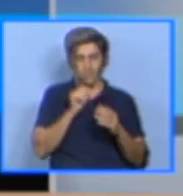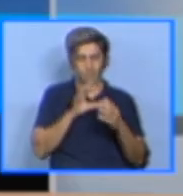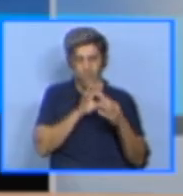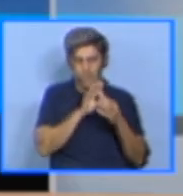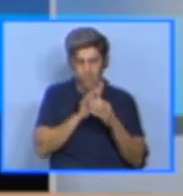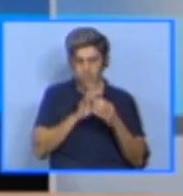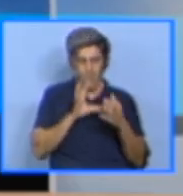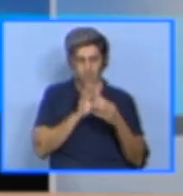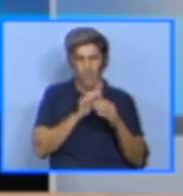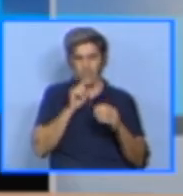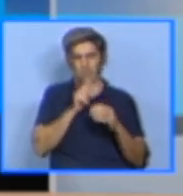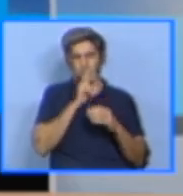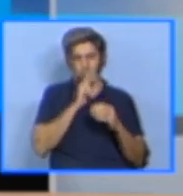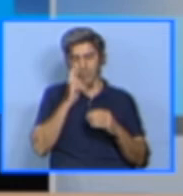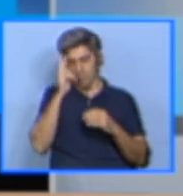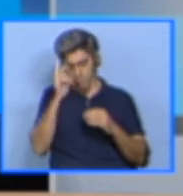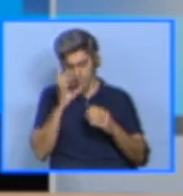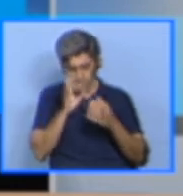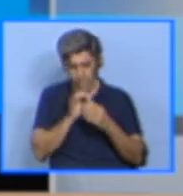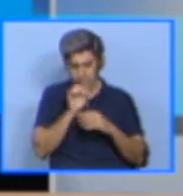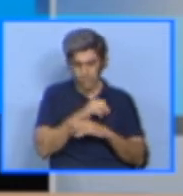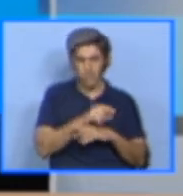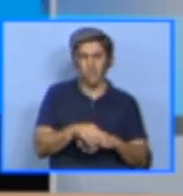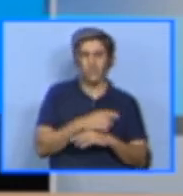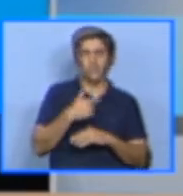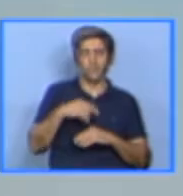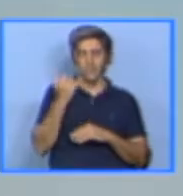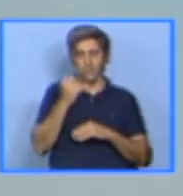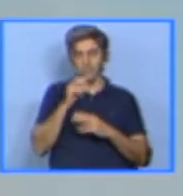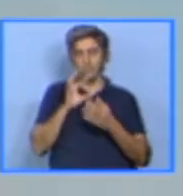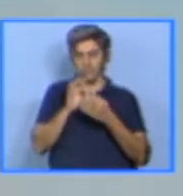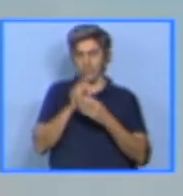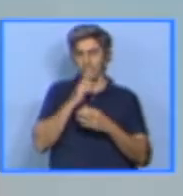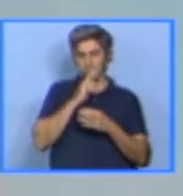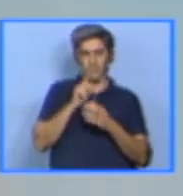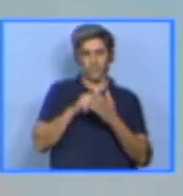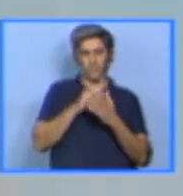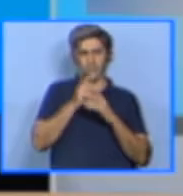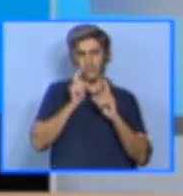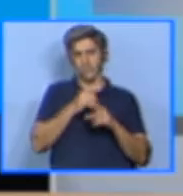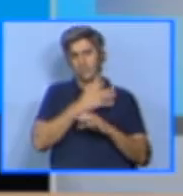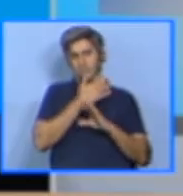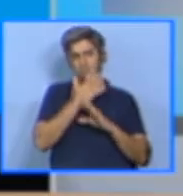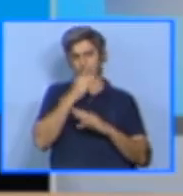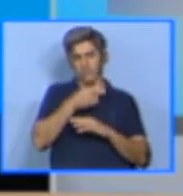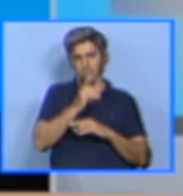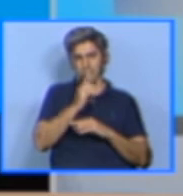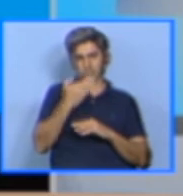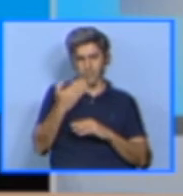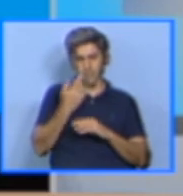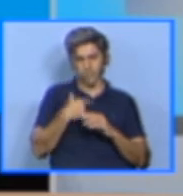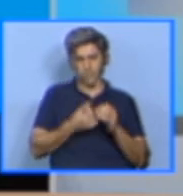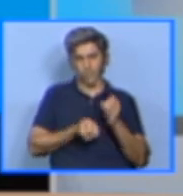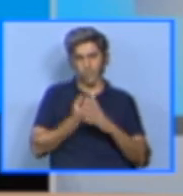entre Fátima e a Rússia? Bom, a nossa instituição está ligada à Fátima desde 1967, foi quando o nosso